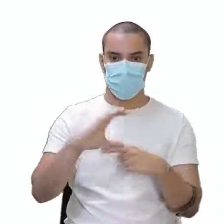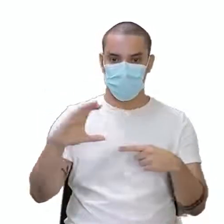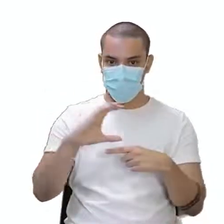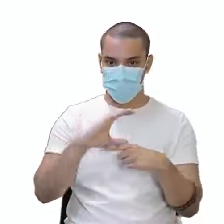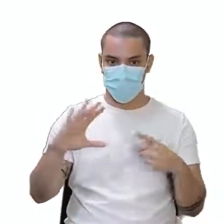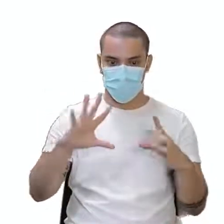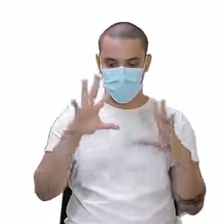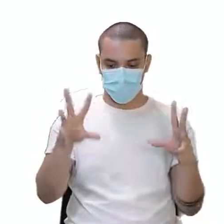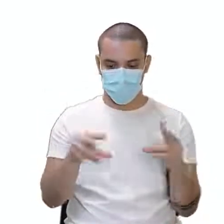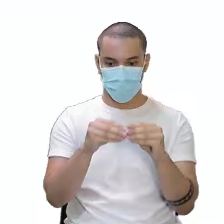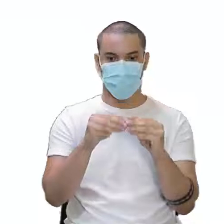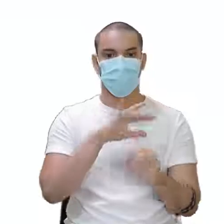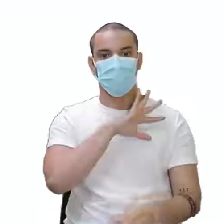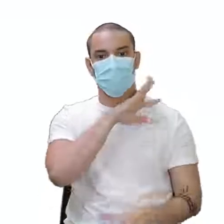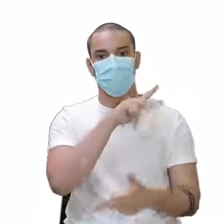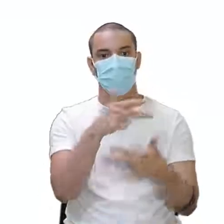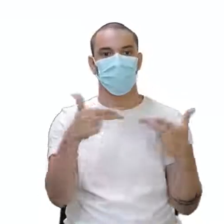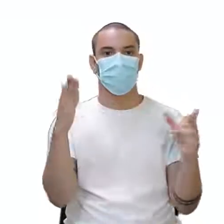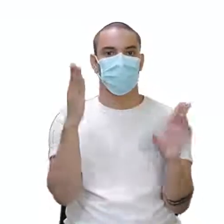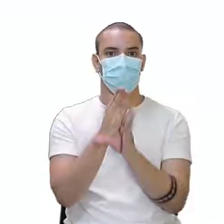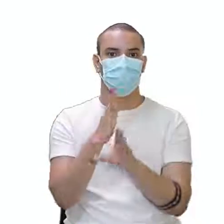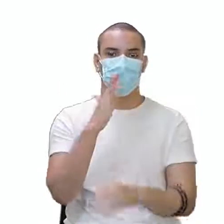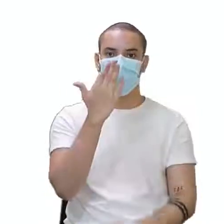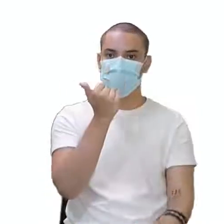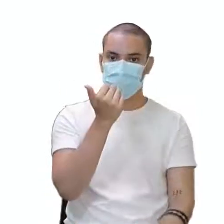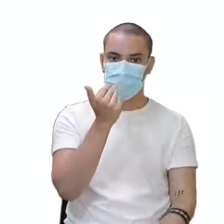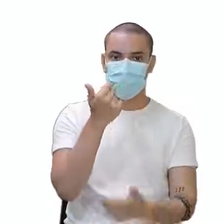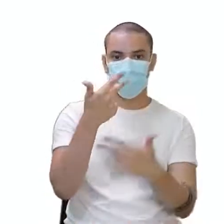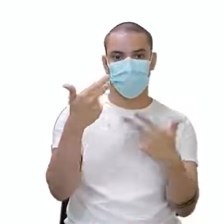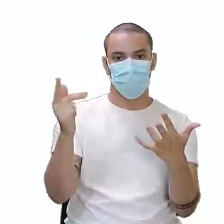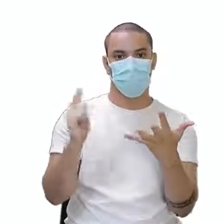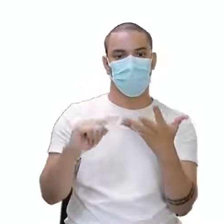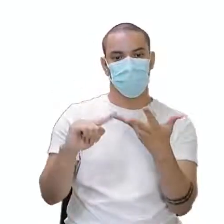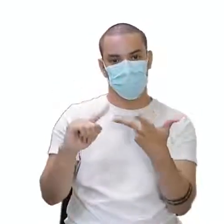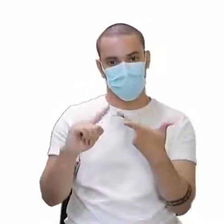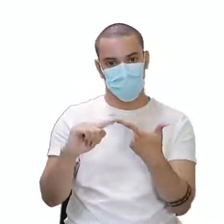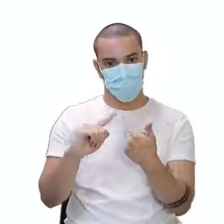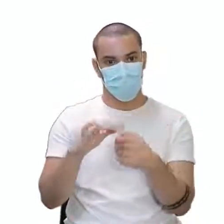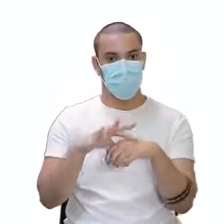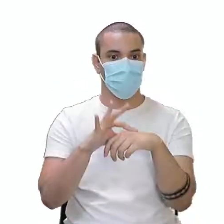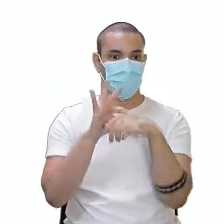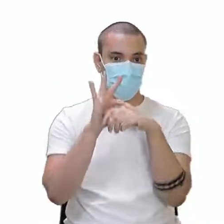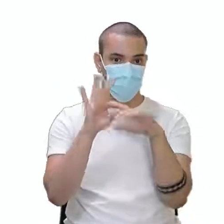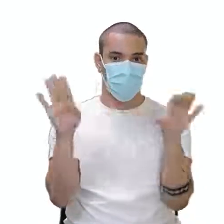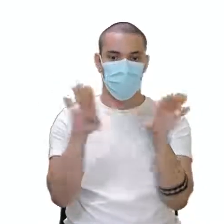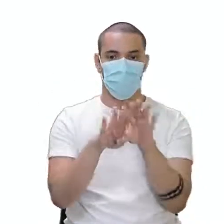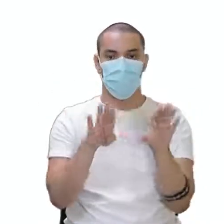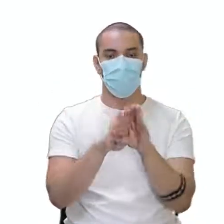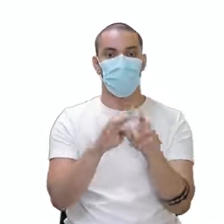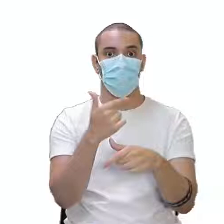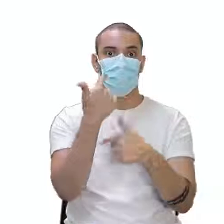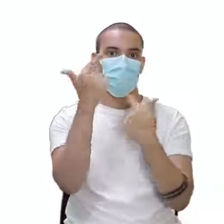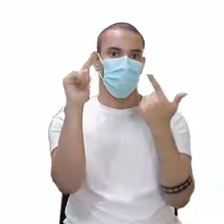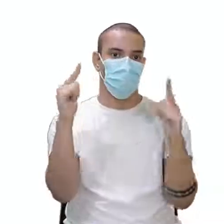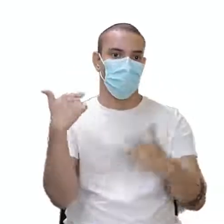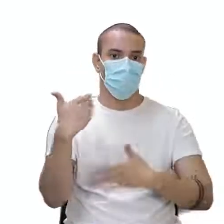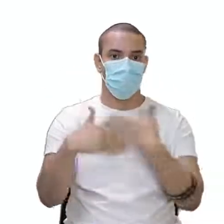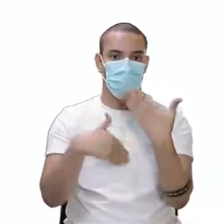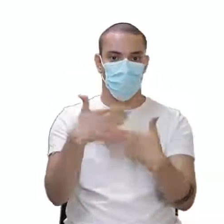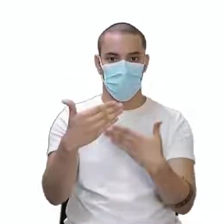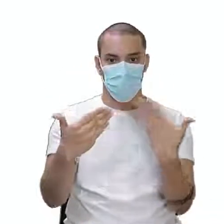nos animais através da alimentação pelos herbívoros, pelos carnívoros e também outros processos